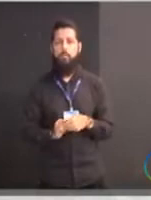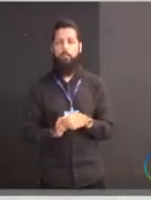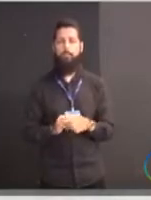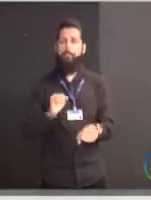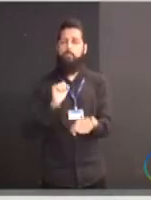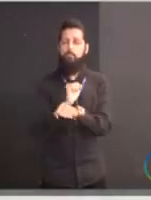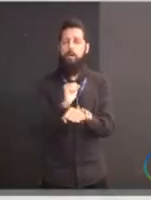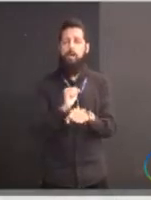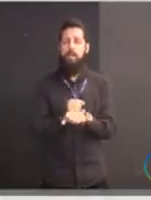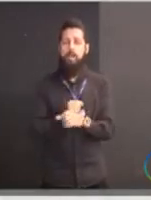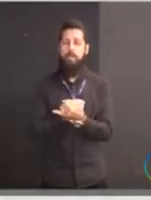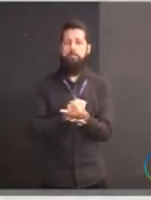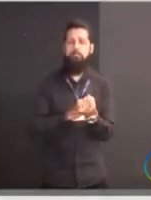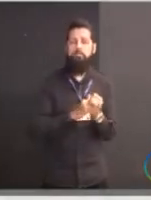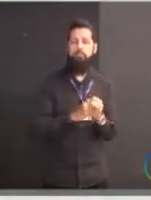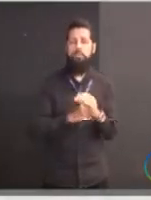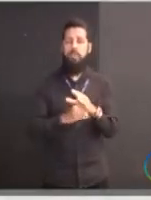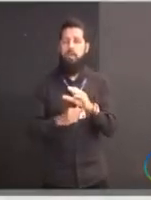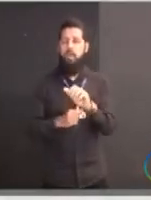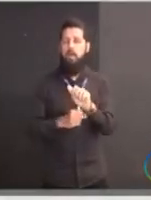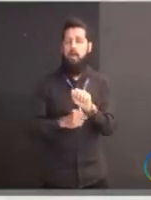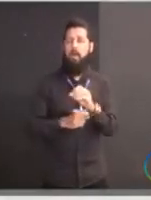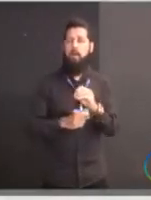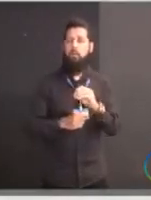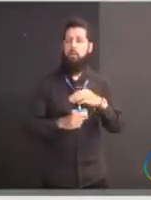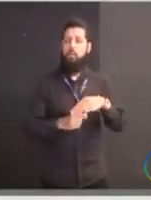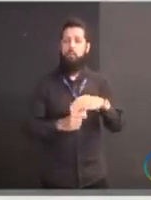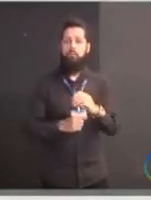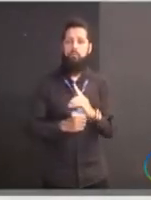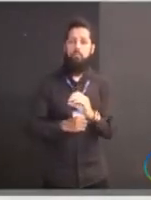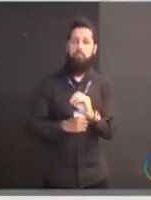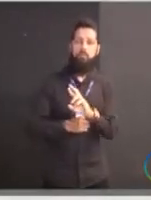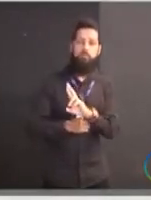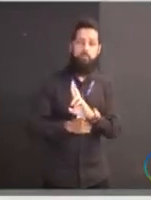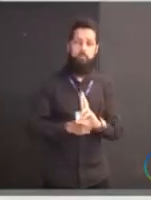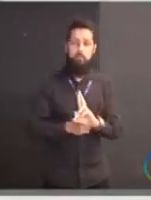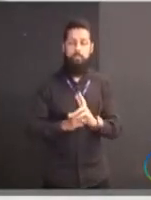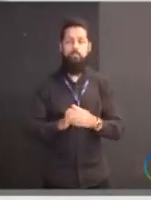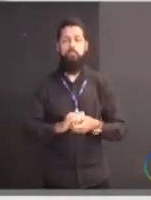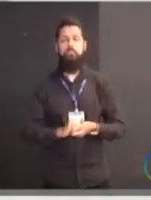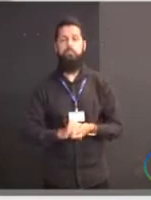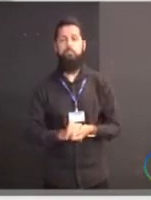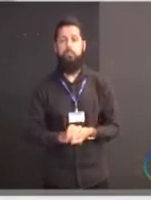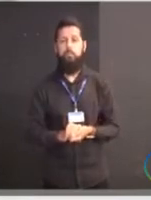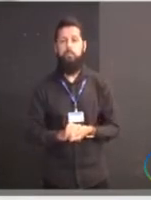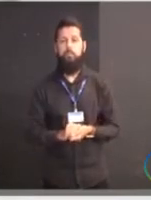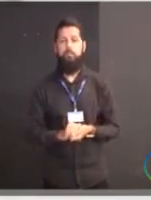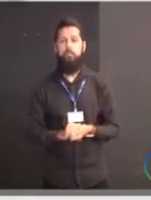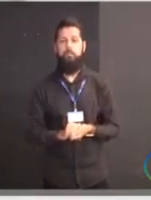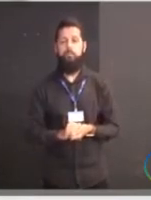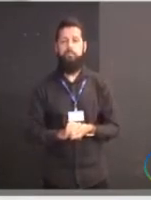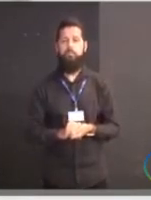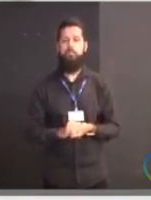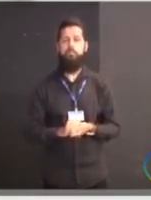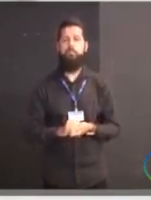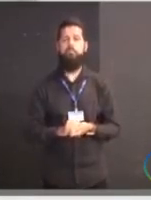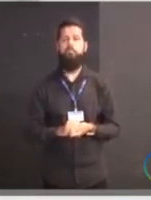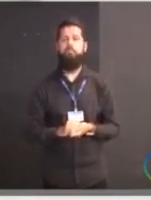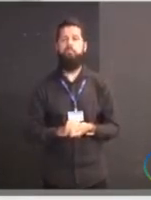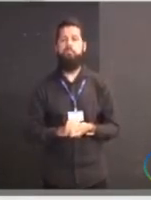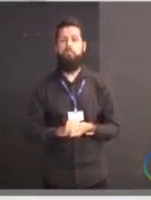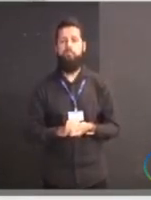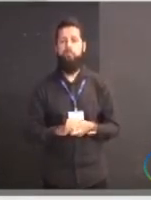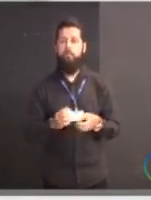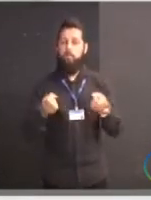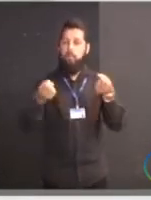pode prejudicar, né? Esse é o trabalho do homem nesse problema. Isso coincide com aquela afirmação que tem no Livro dos